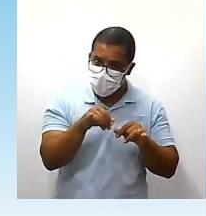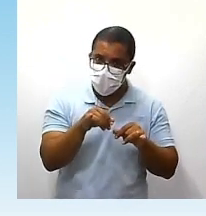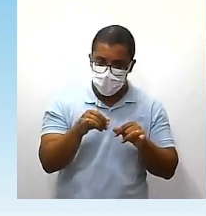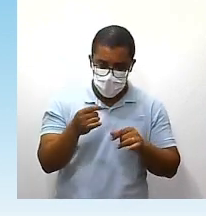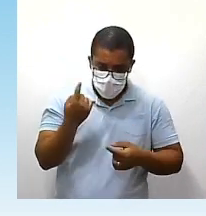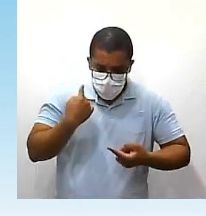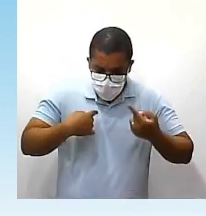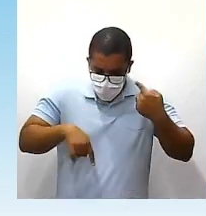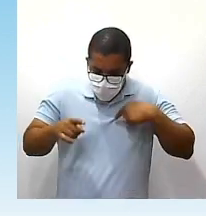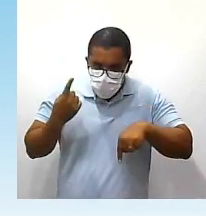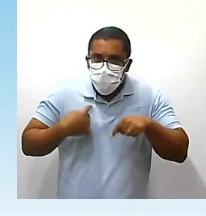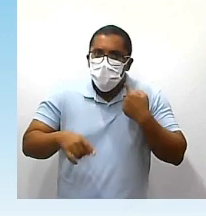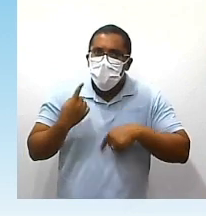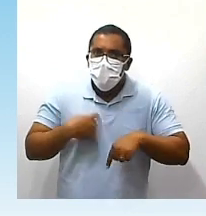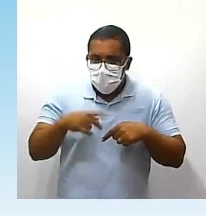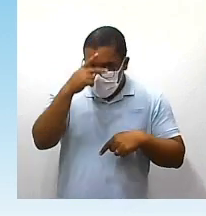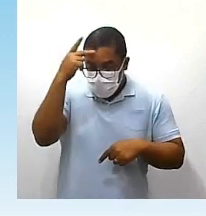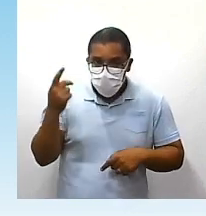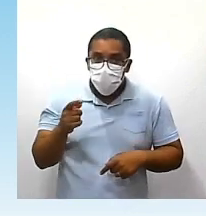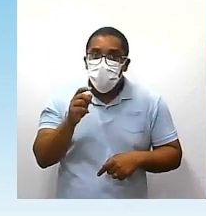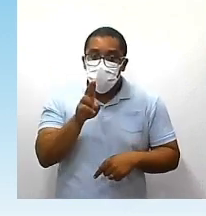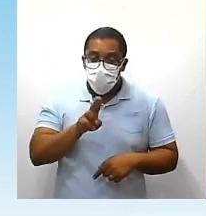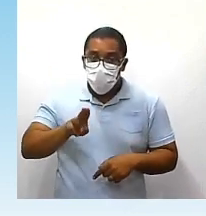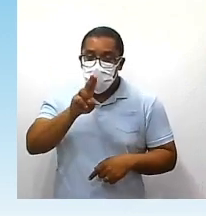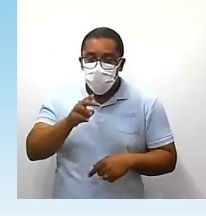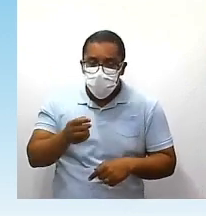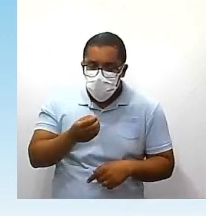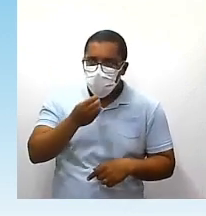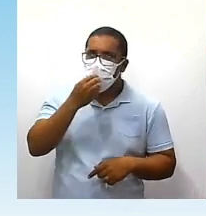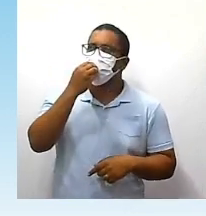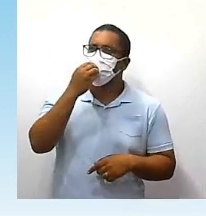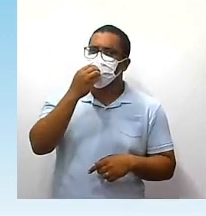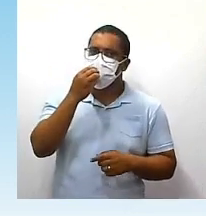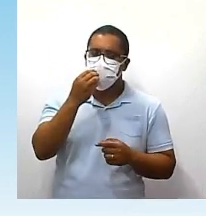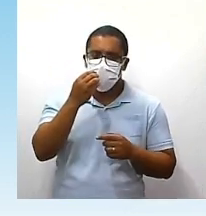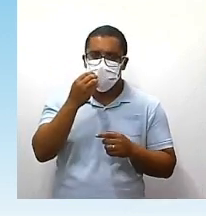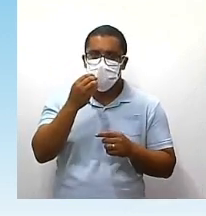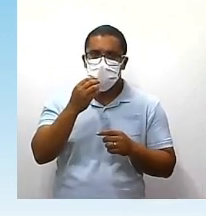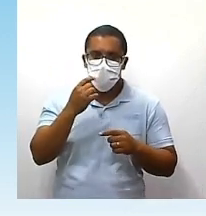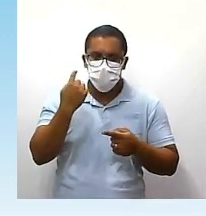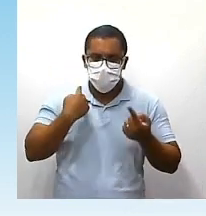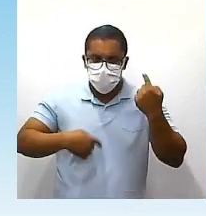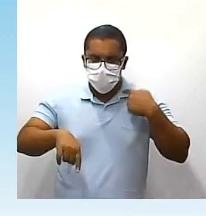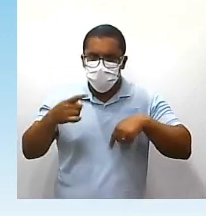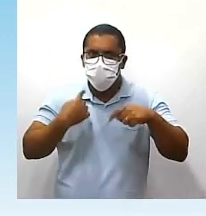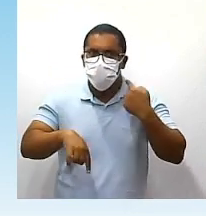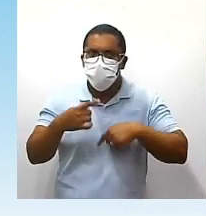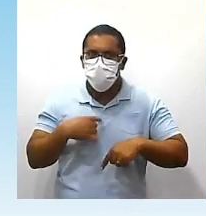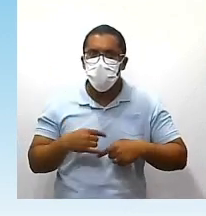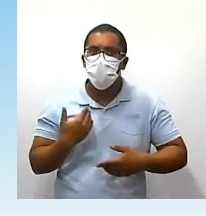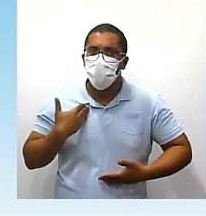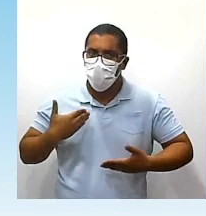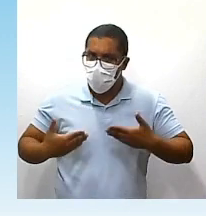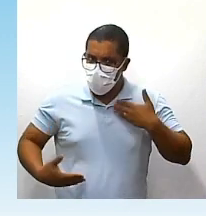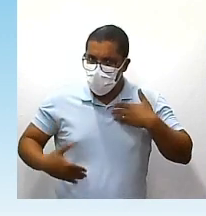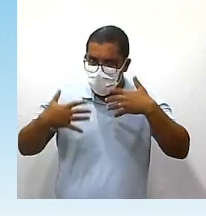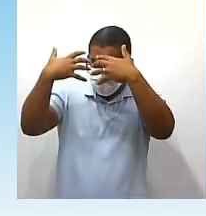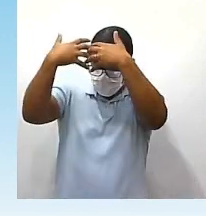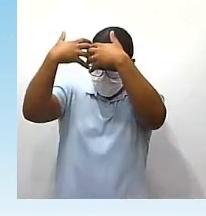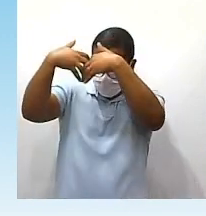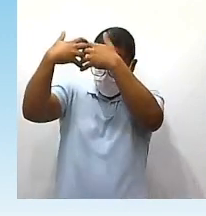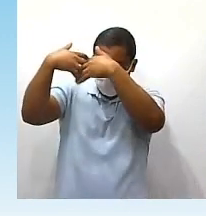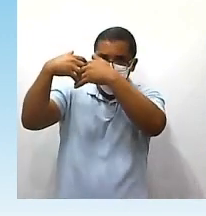nervoso central de quem consome e vai causar alterações na função